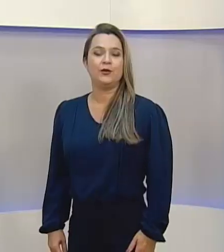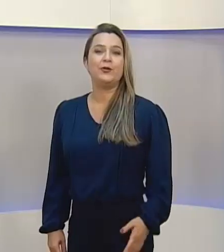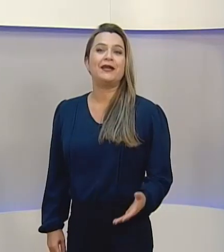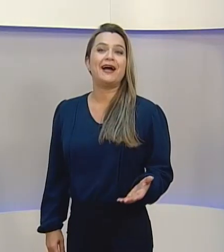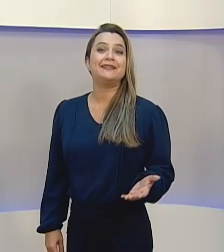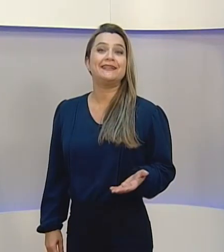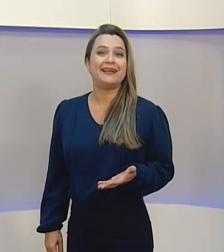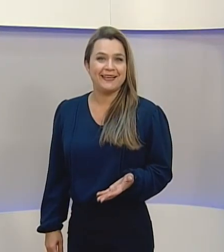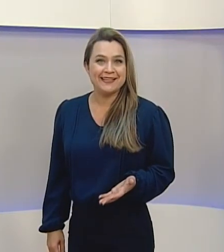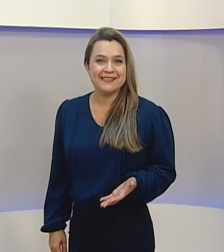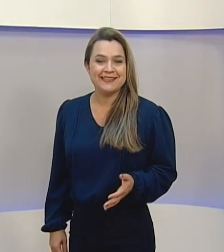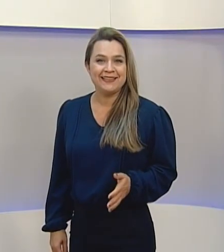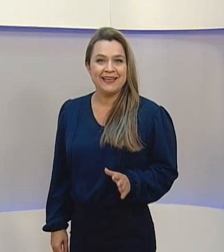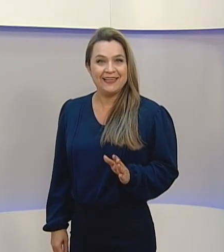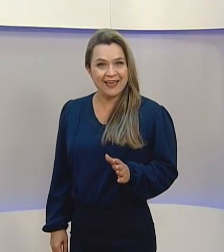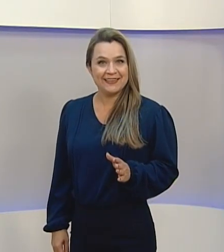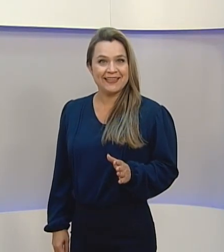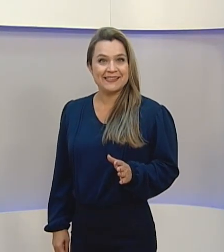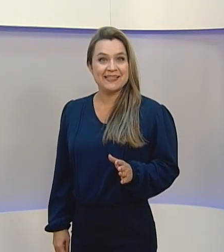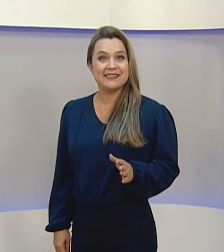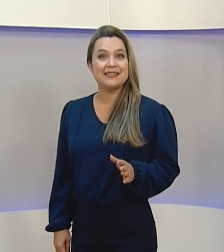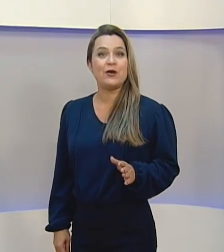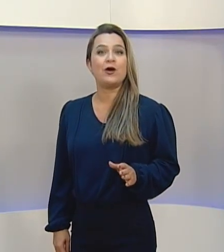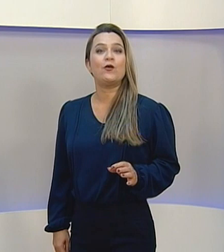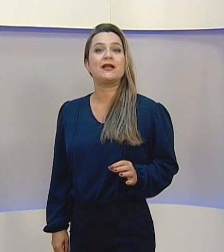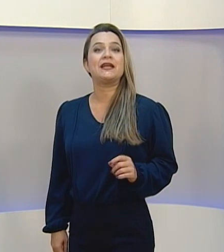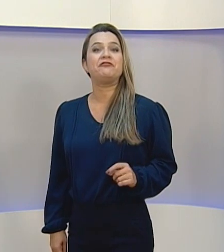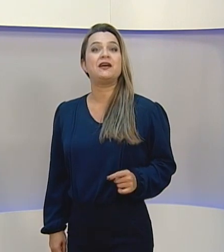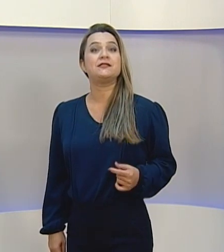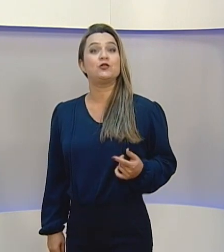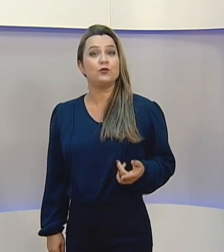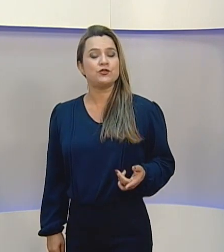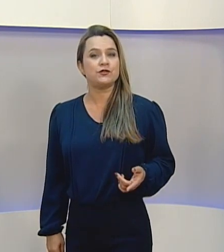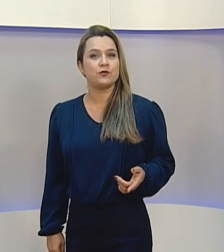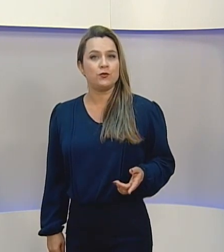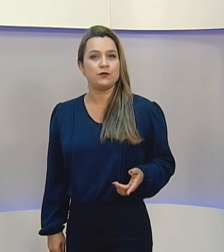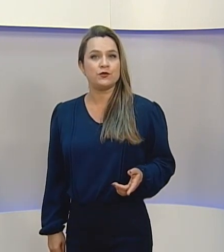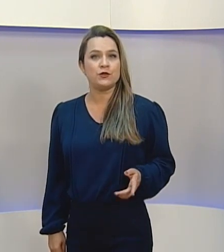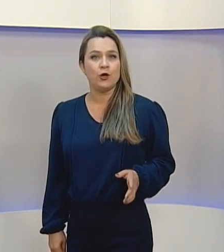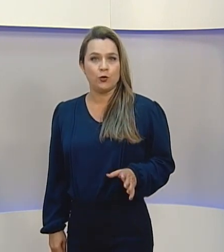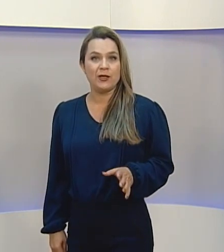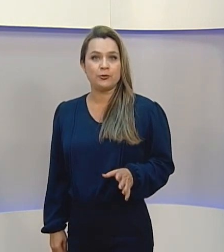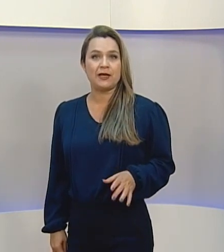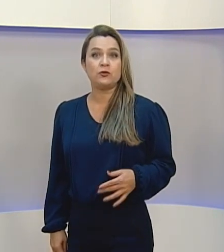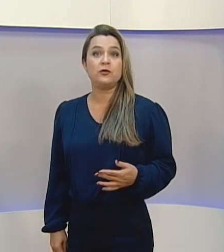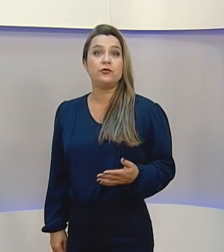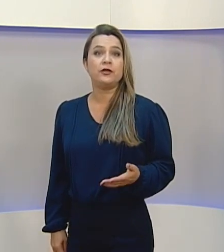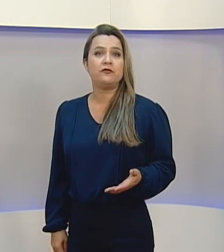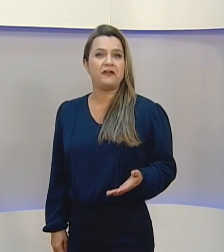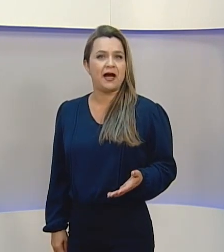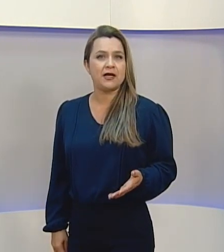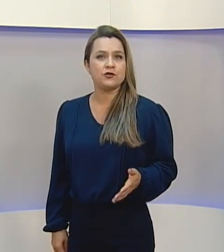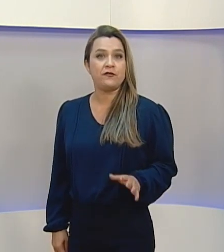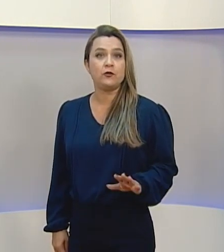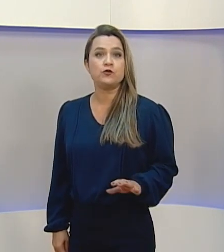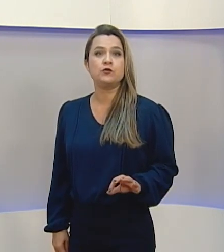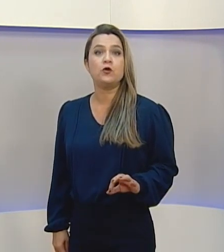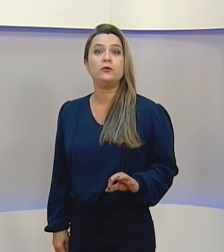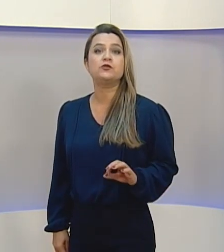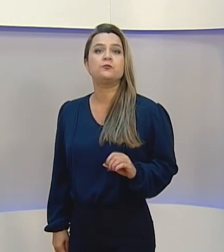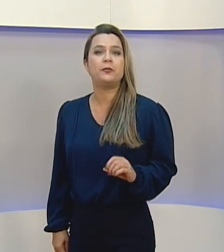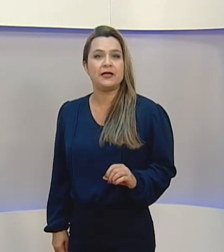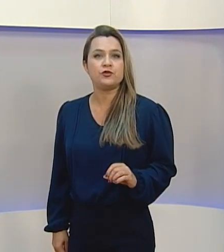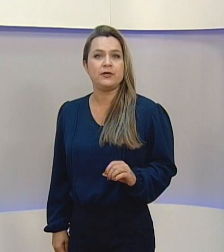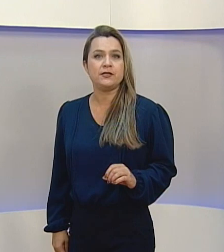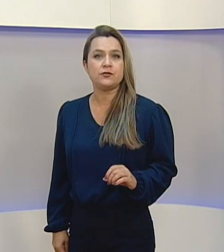Obrigada Larissa E ainda na sessão, agora na fase dos discursos o deputado Teodorico Ferraço falou